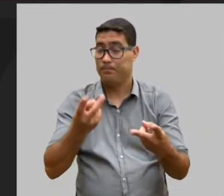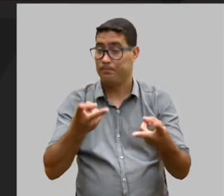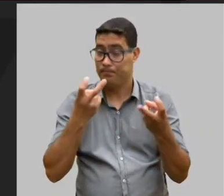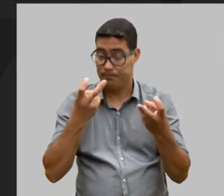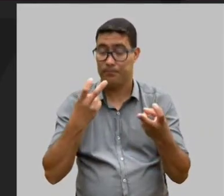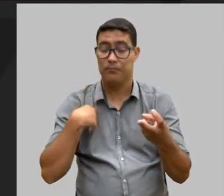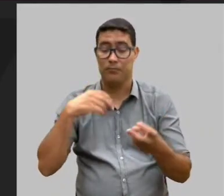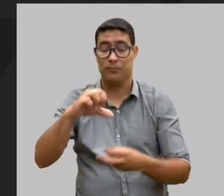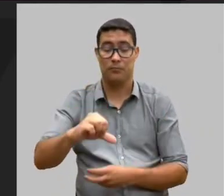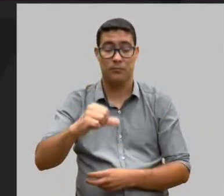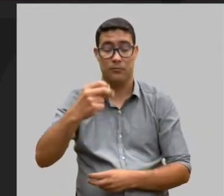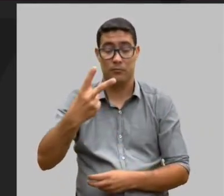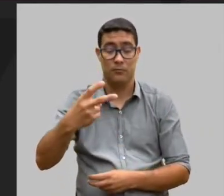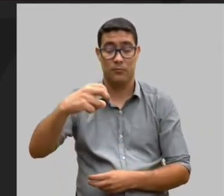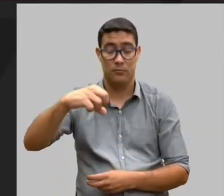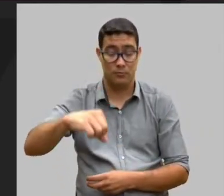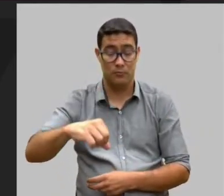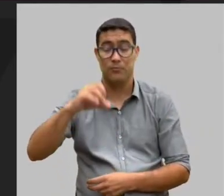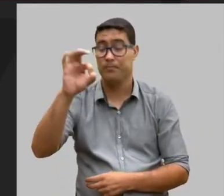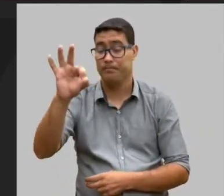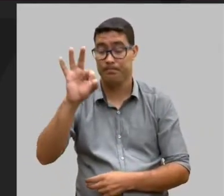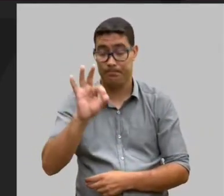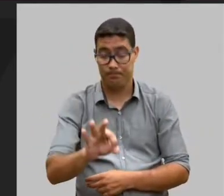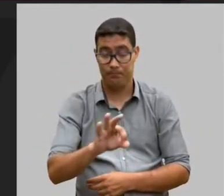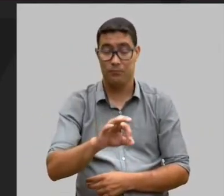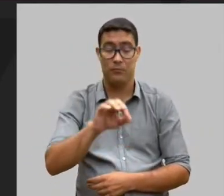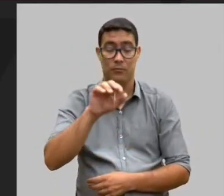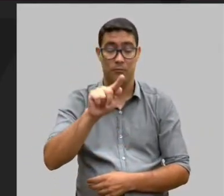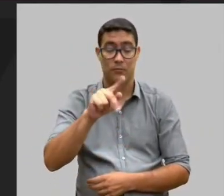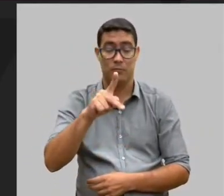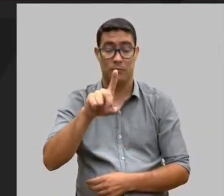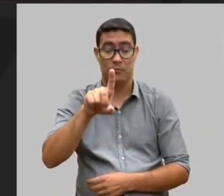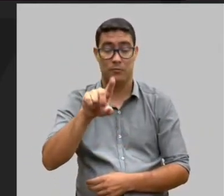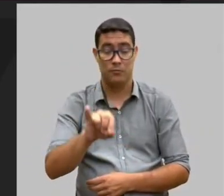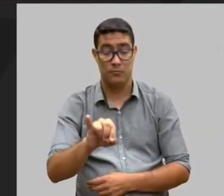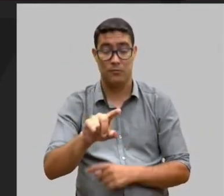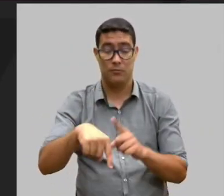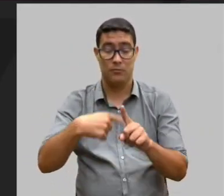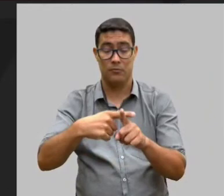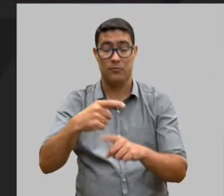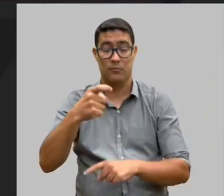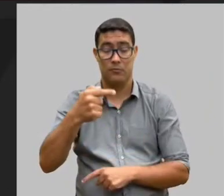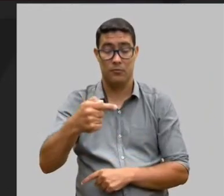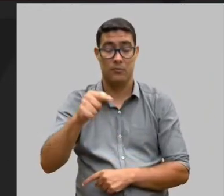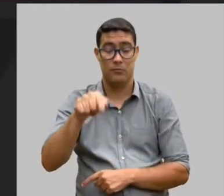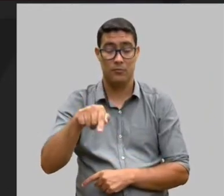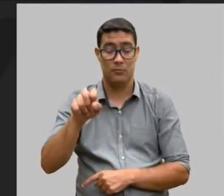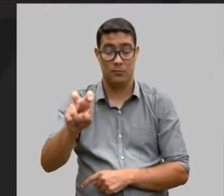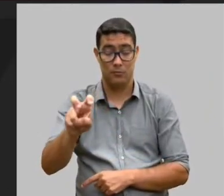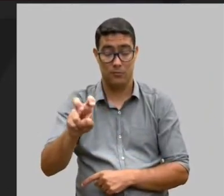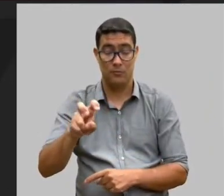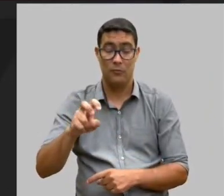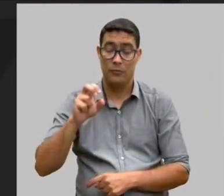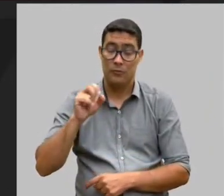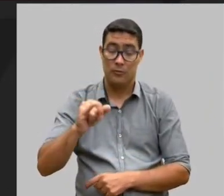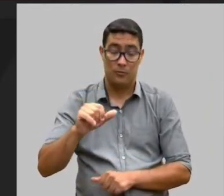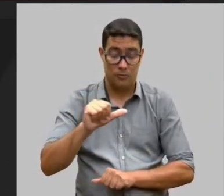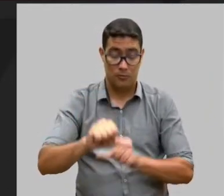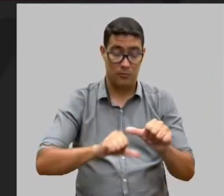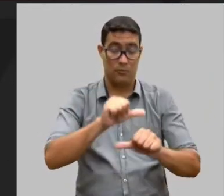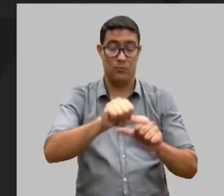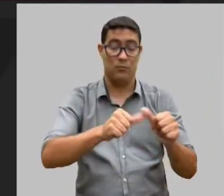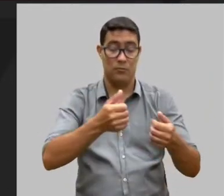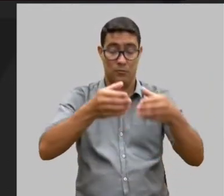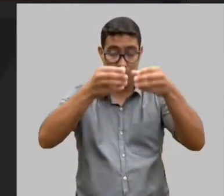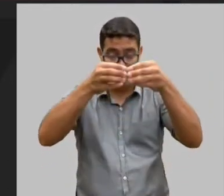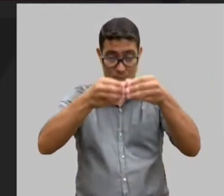foi 929 eh de gpdi mais 7,5 E se fosse colocar só trocar o indexador para